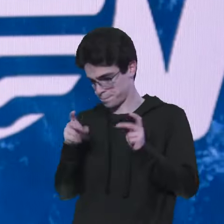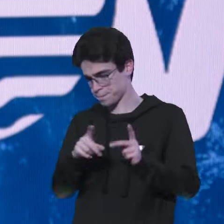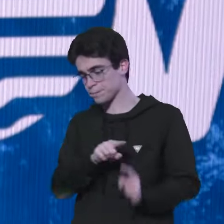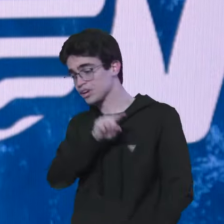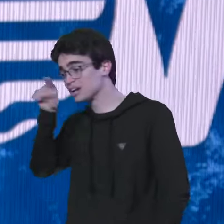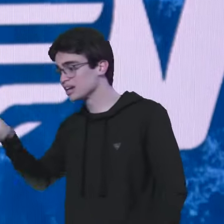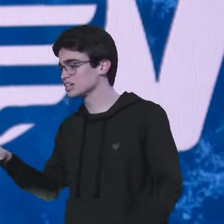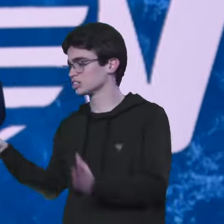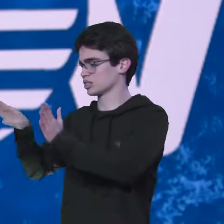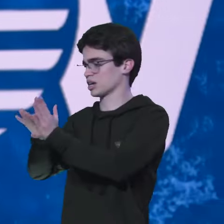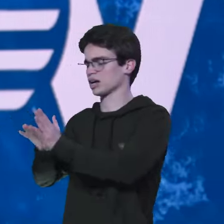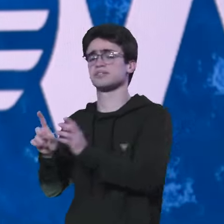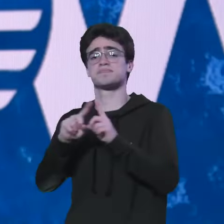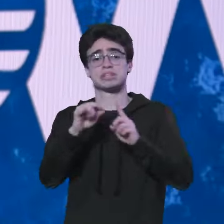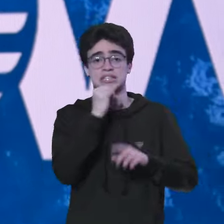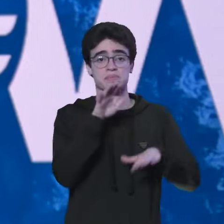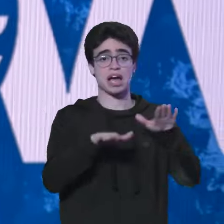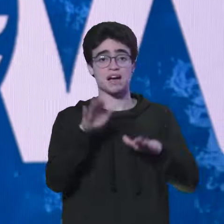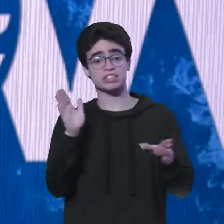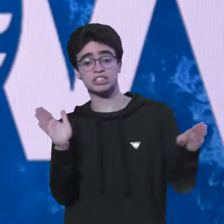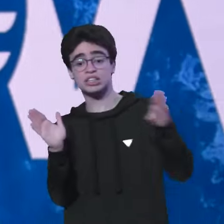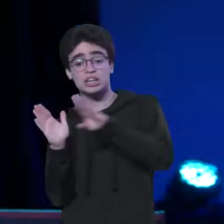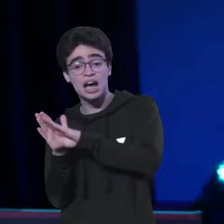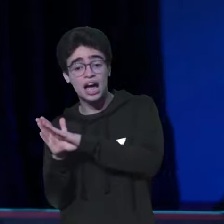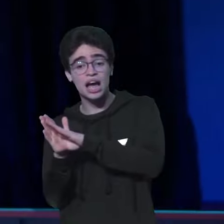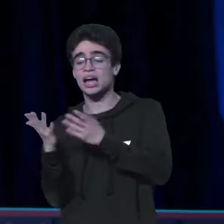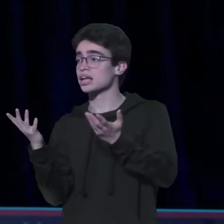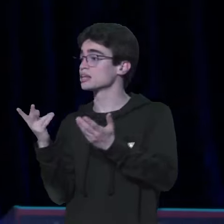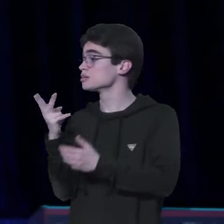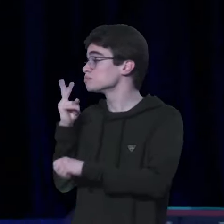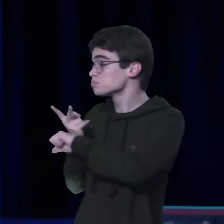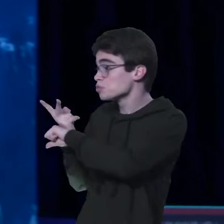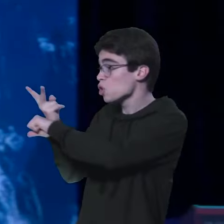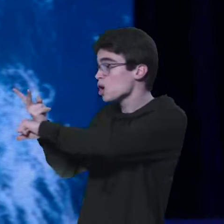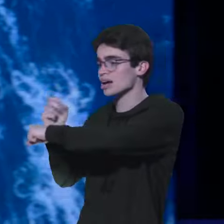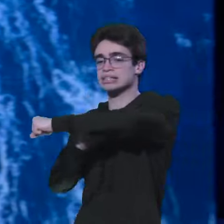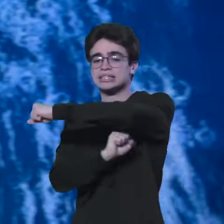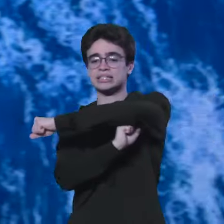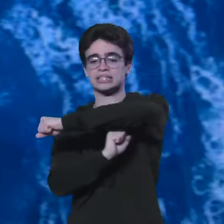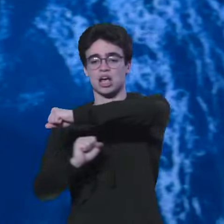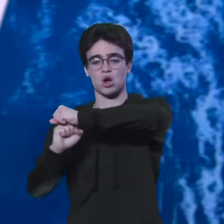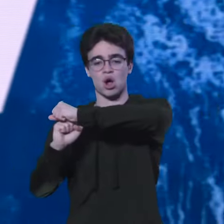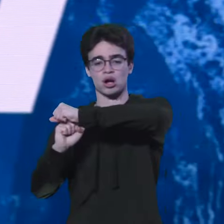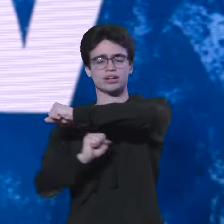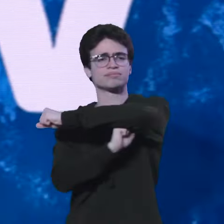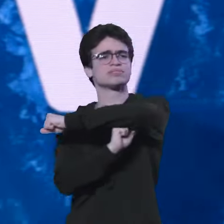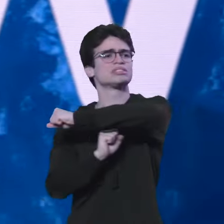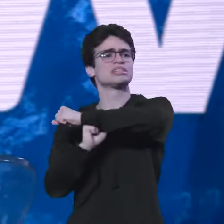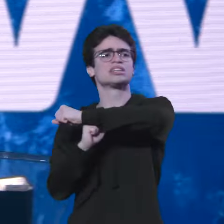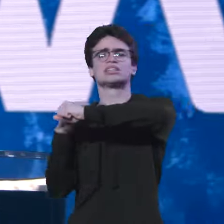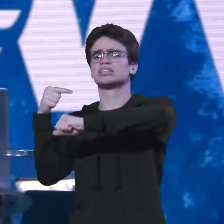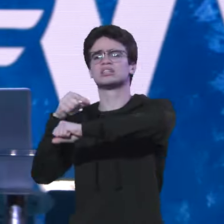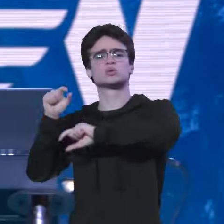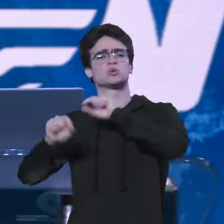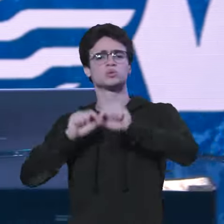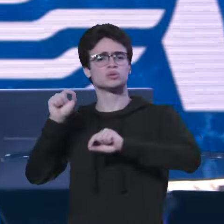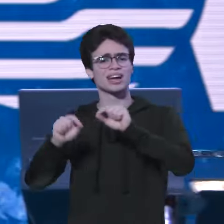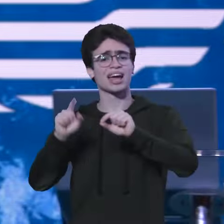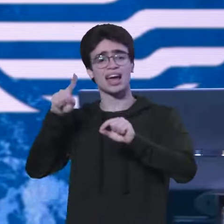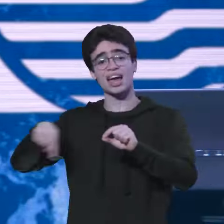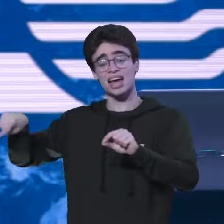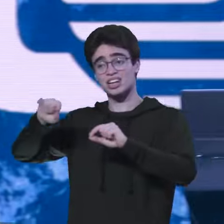e geralmente quando eles chegavam numa cidade, eles procuravam uma sinagoga, que era um local onde os judeus se